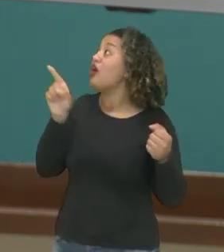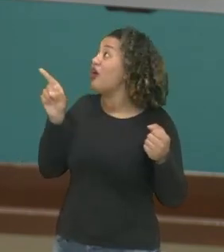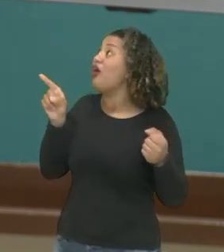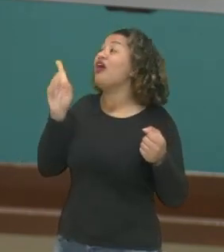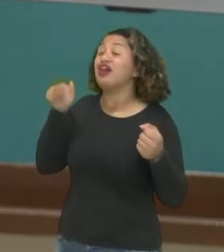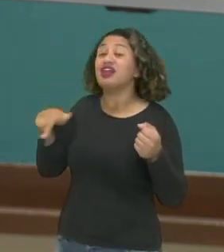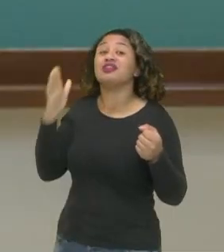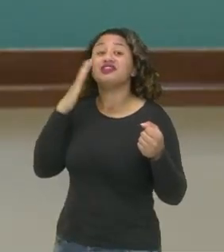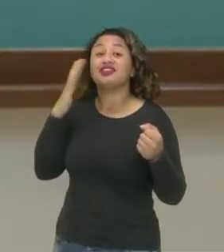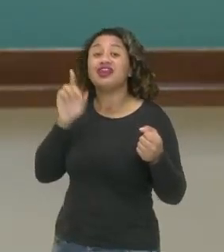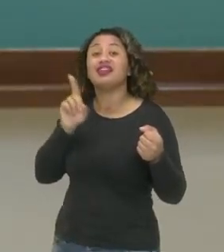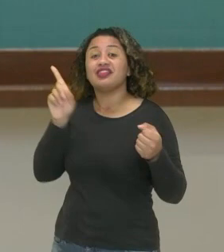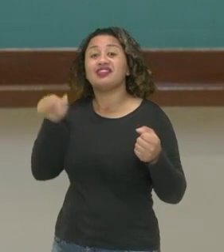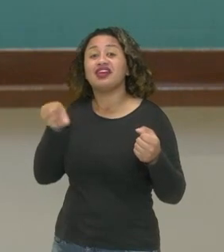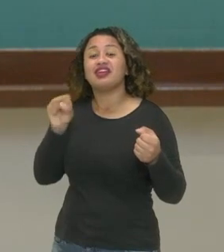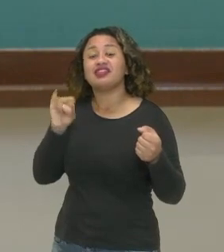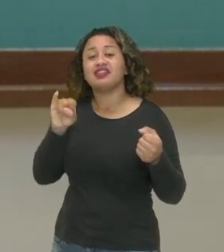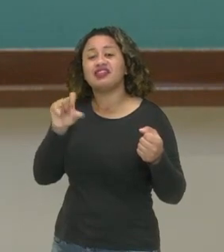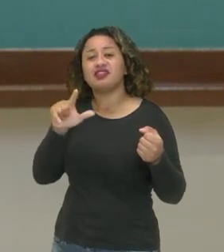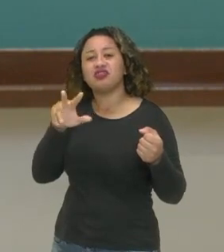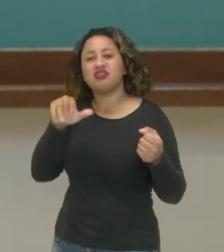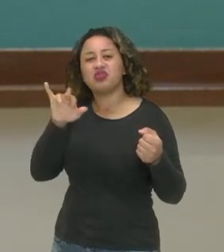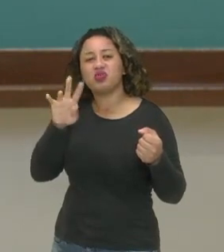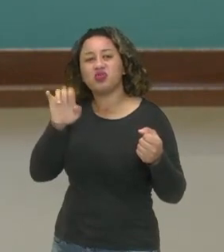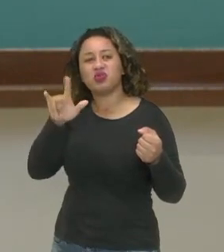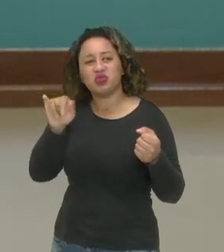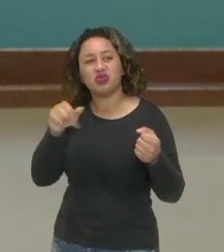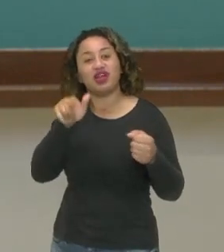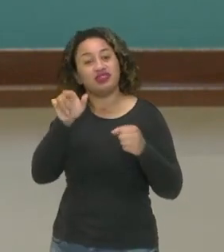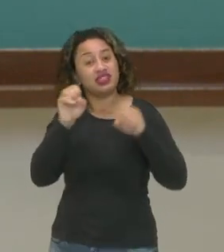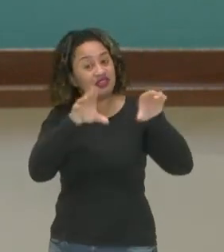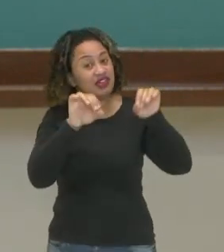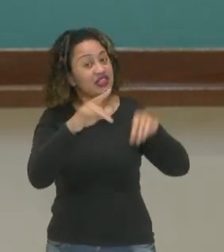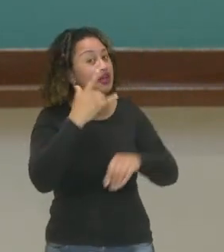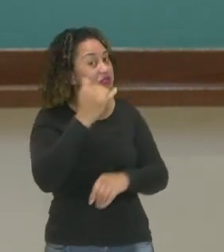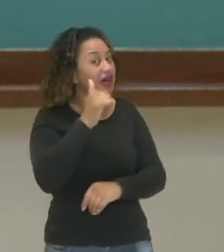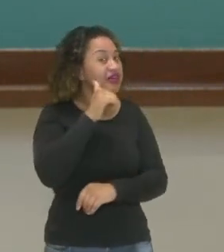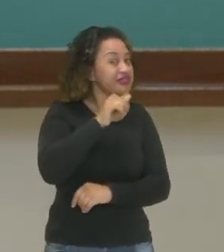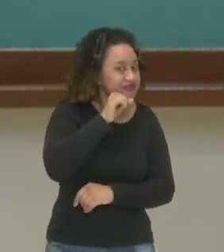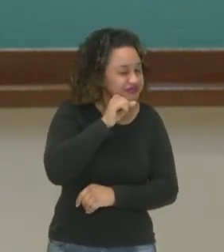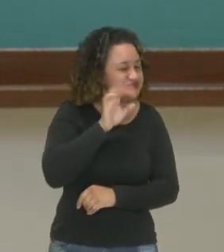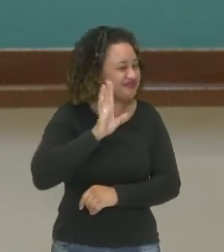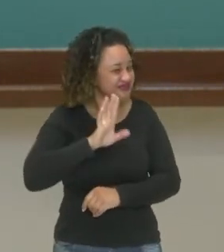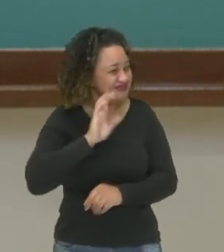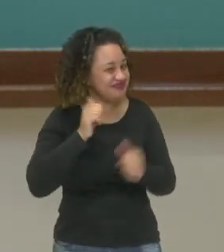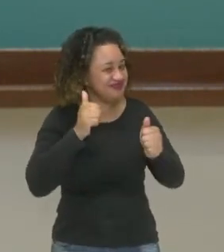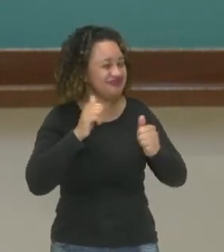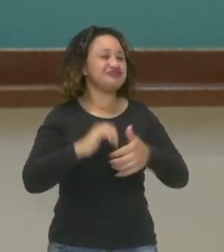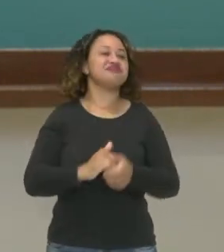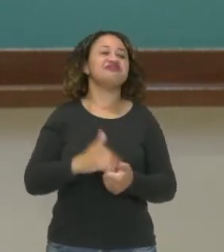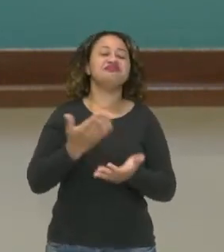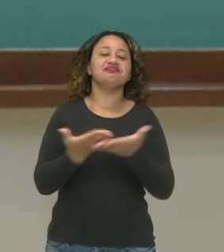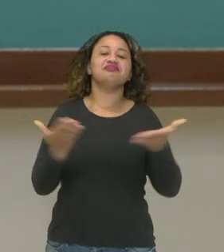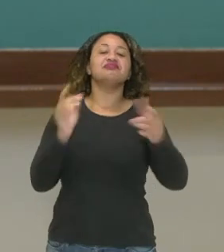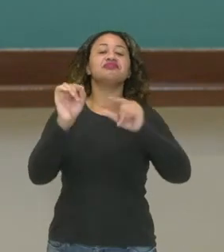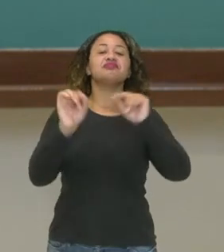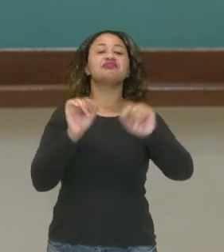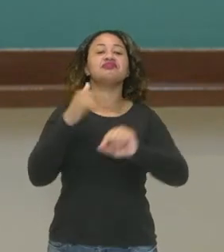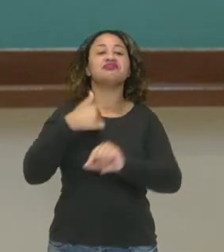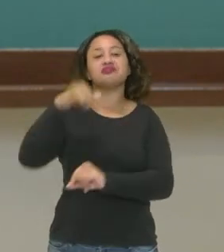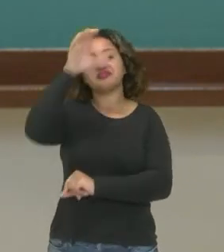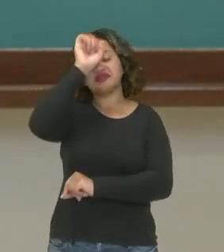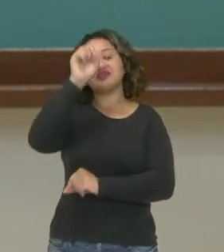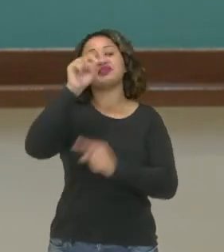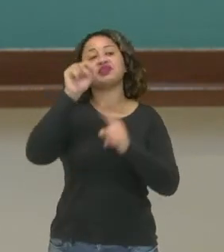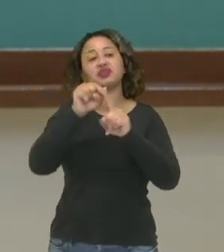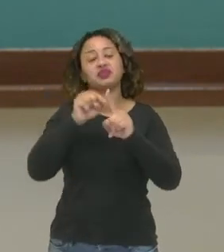silvicultura. E daí você vai ensinar ele. Olha que legal, né? Na aula de hoje, então, nós aprendemos sobre os